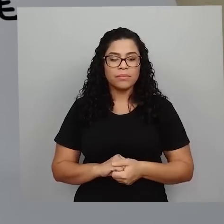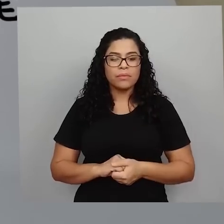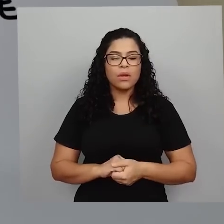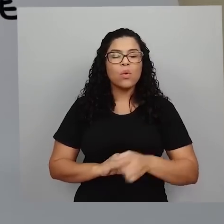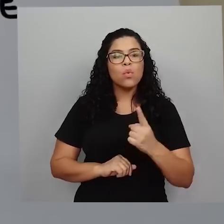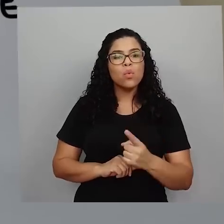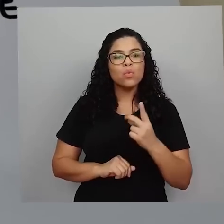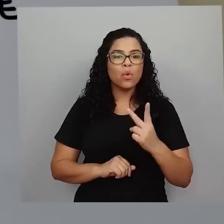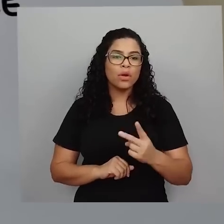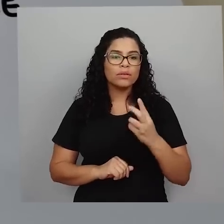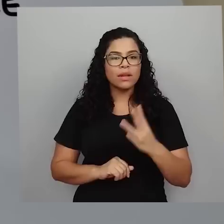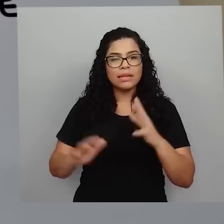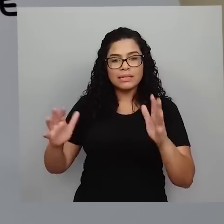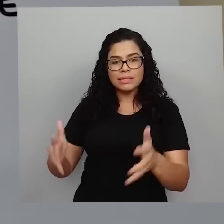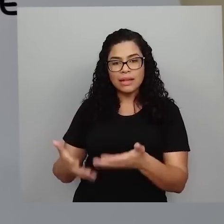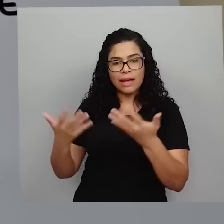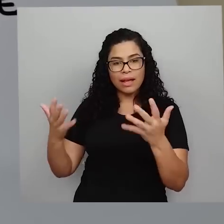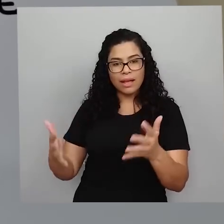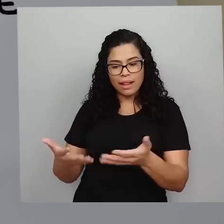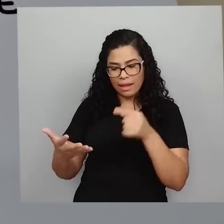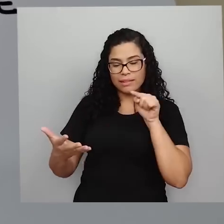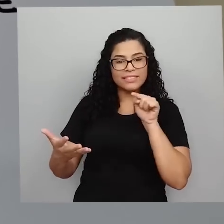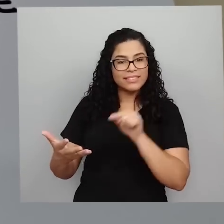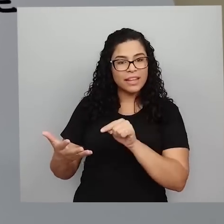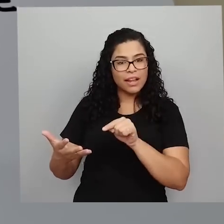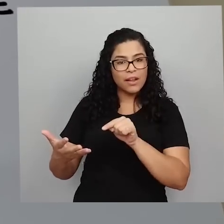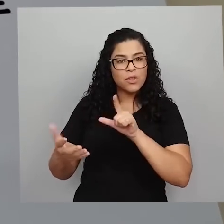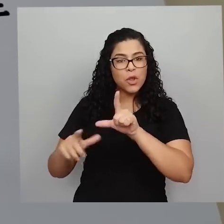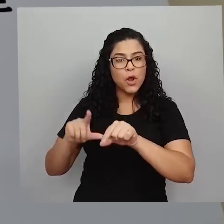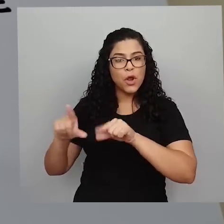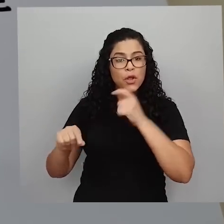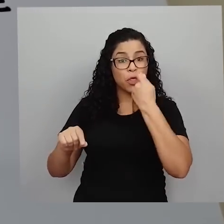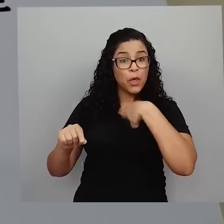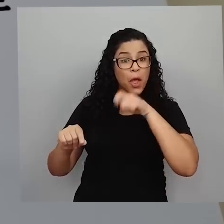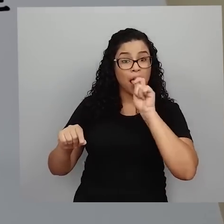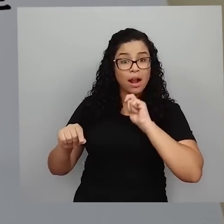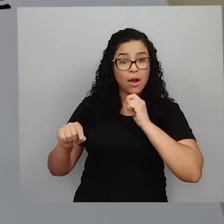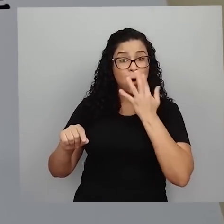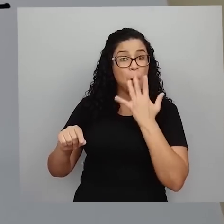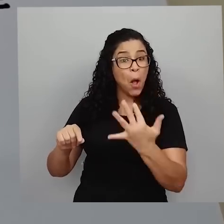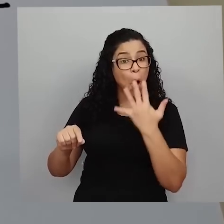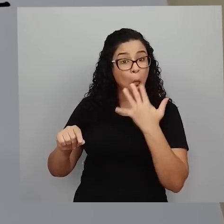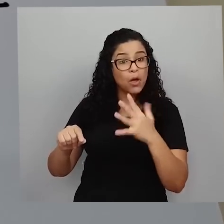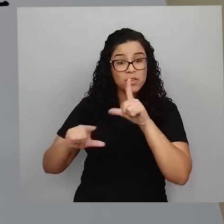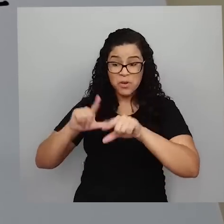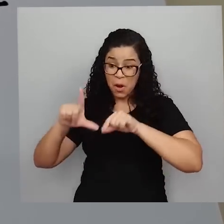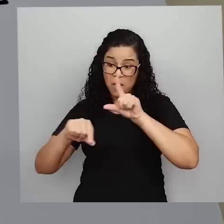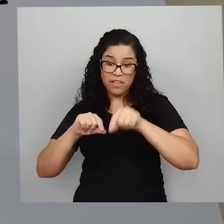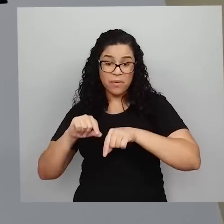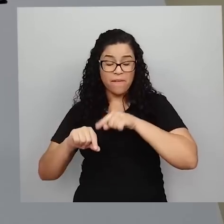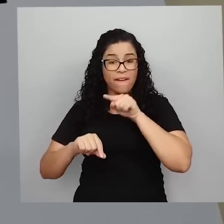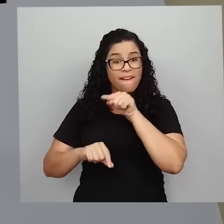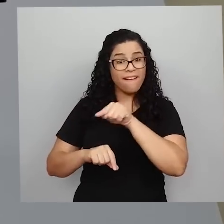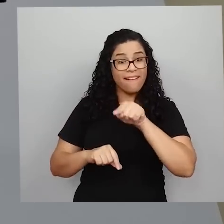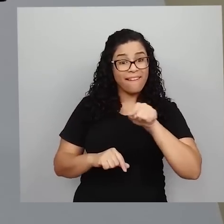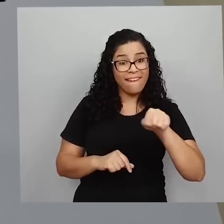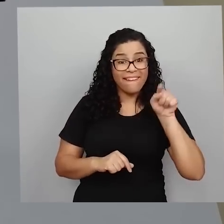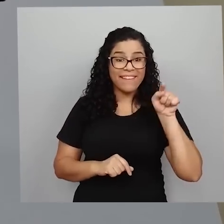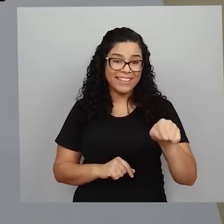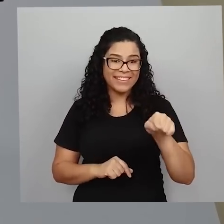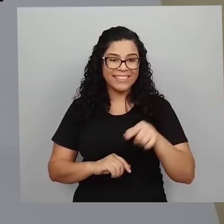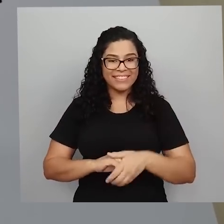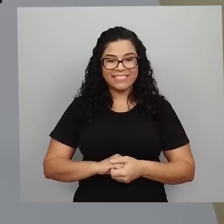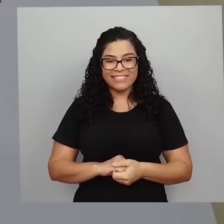Unido, unite. Salame, mingue, o sorvete colorê, o escolhido